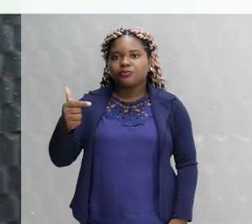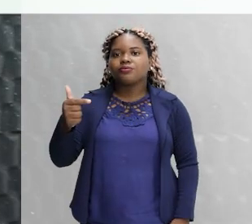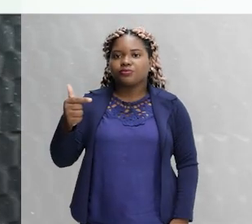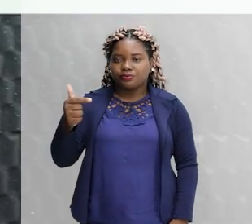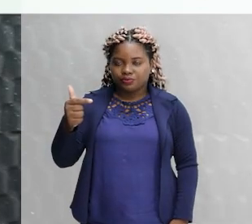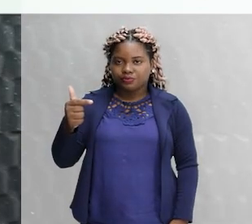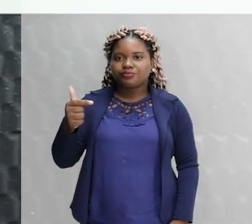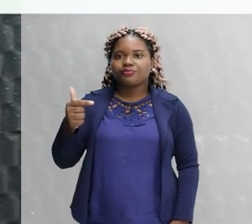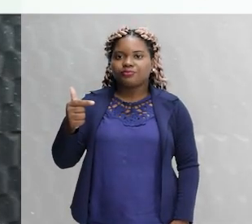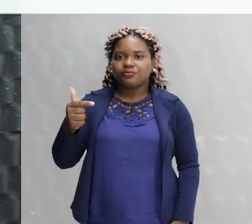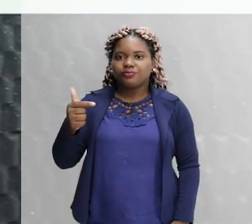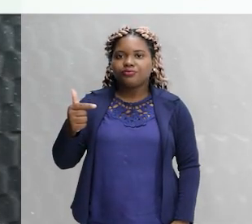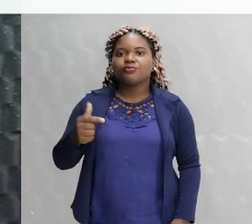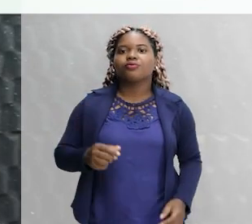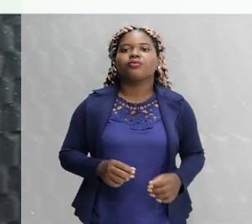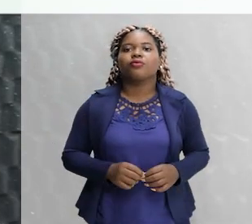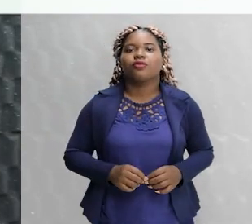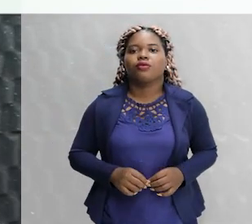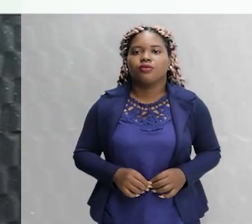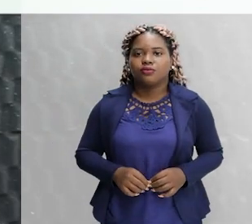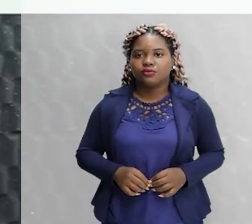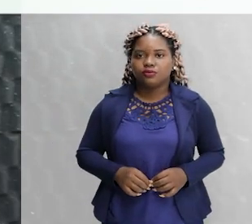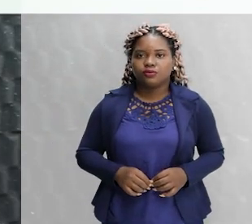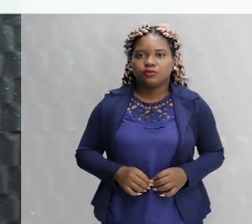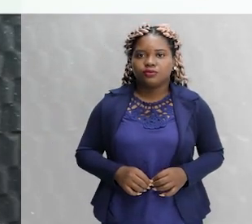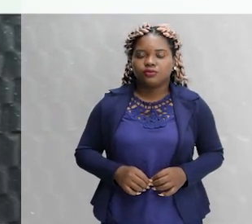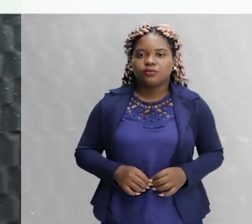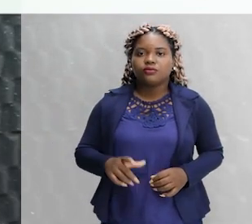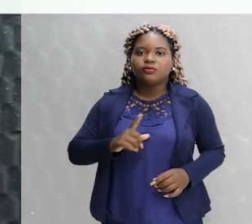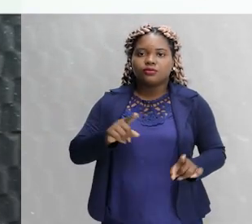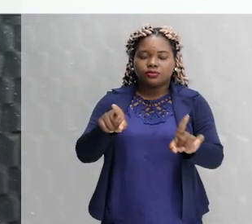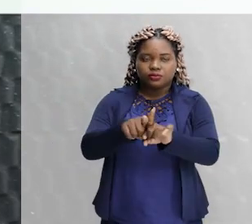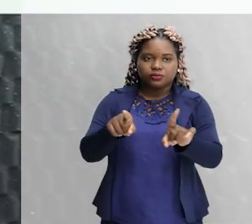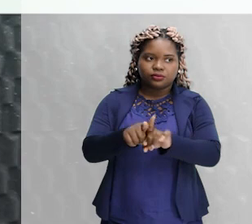o produto do X3 pelo peso dele, P3.